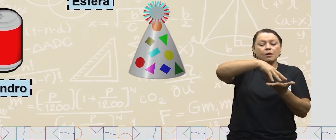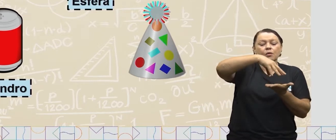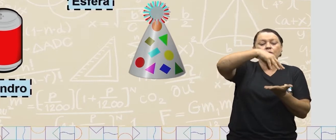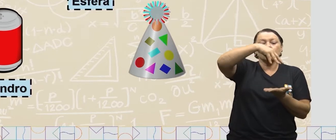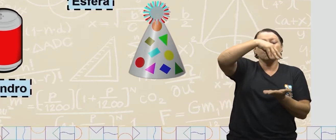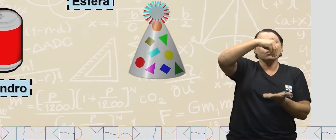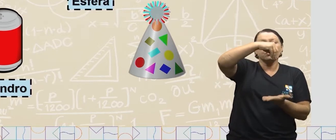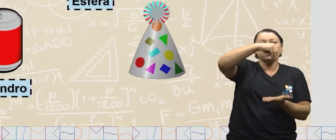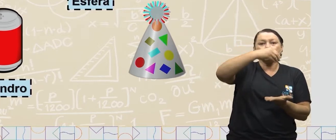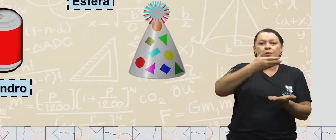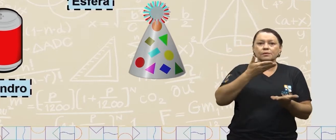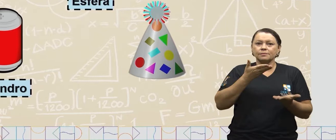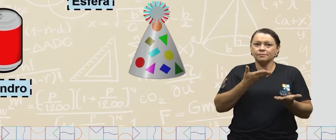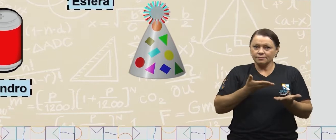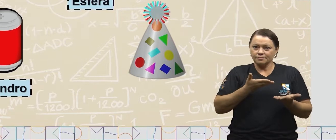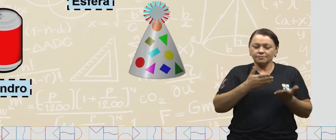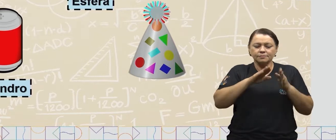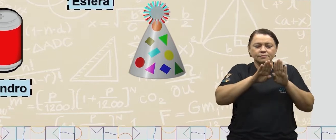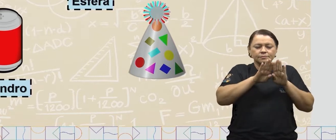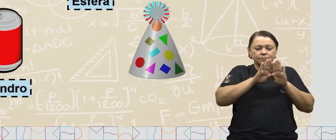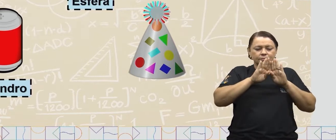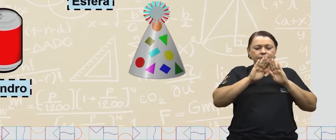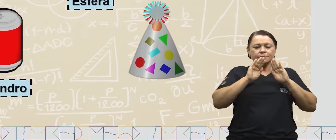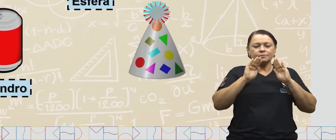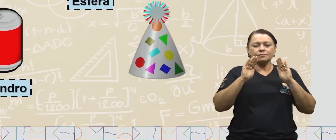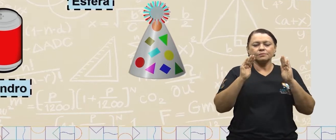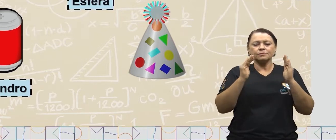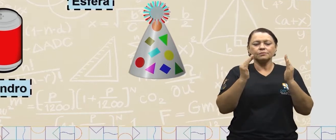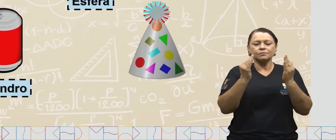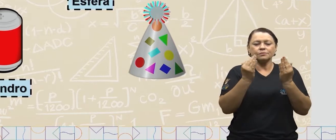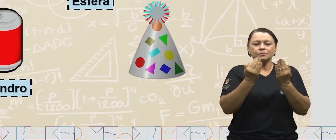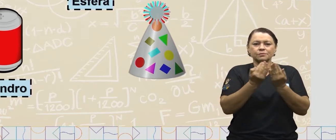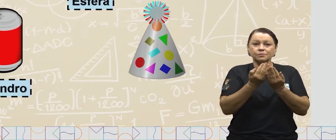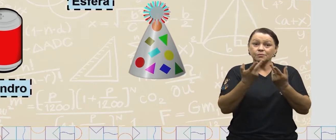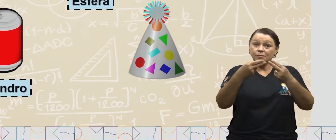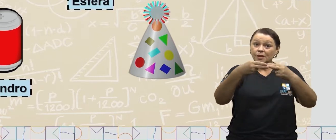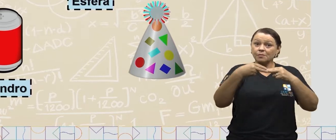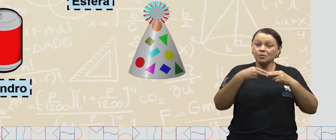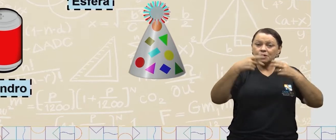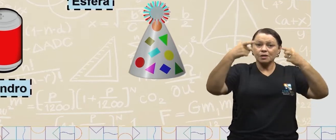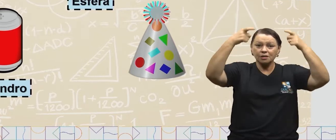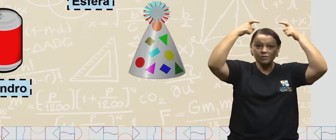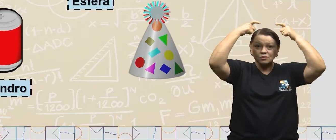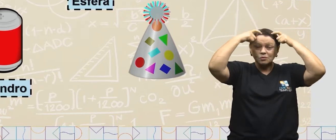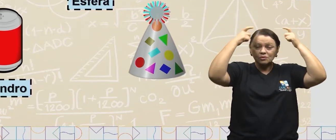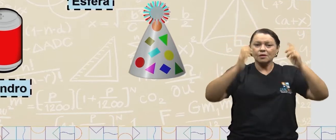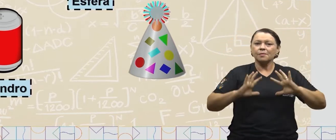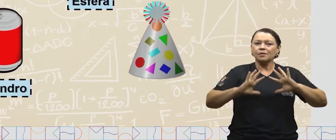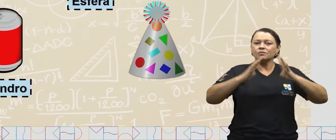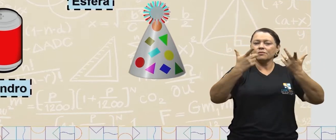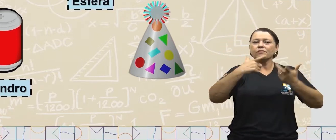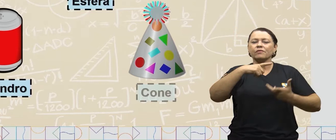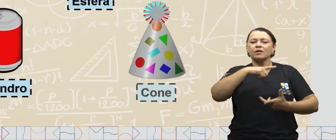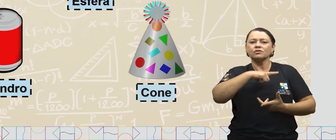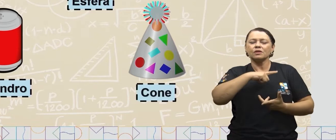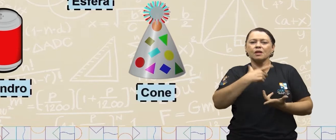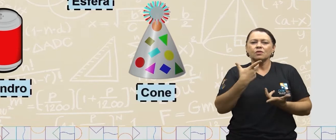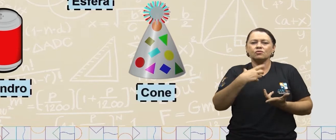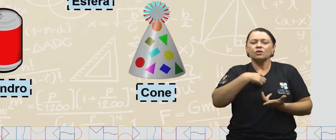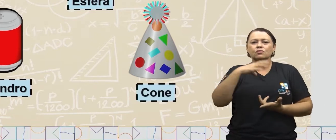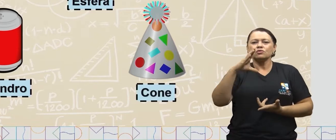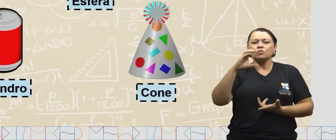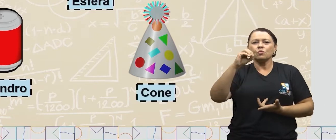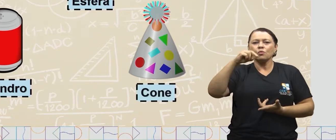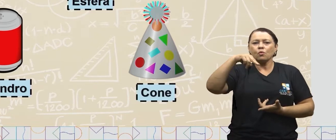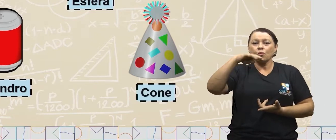por meio de uma figura circular. Logo, o chapéu de festa tem o formato de um cone.